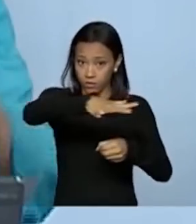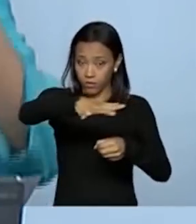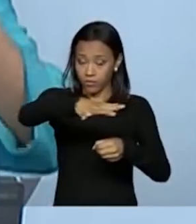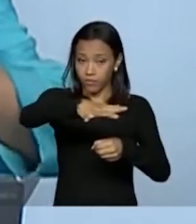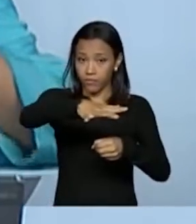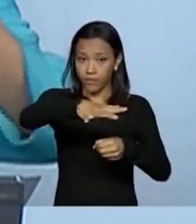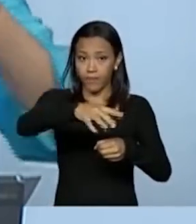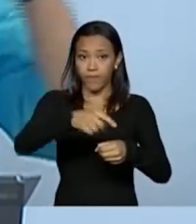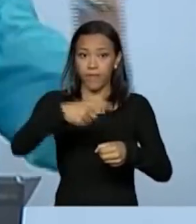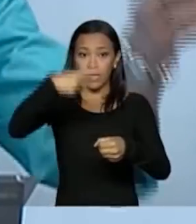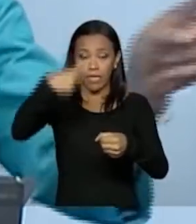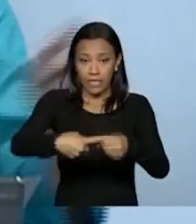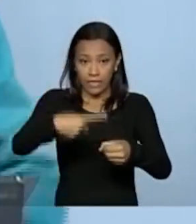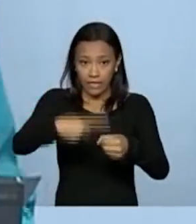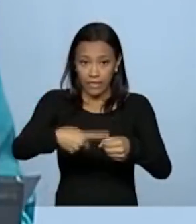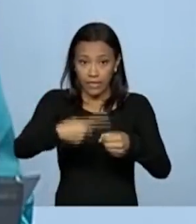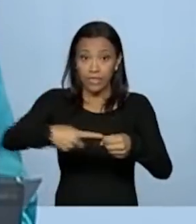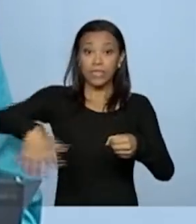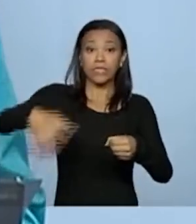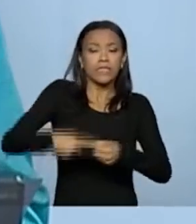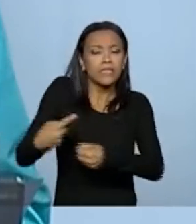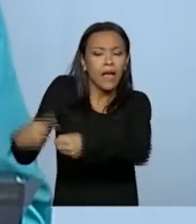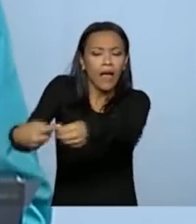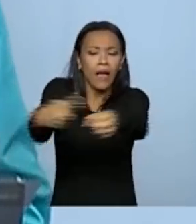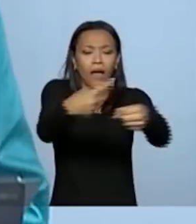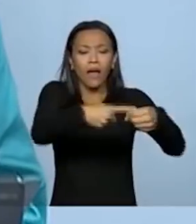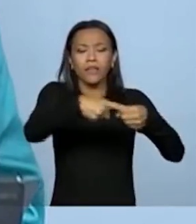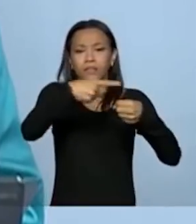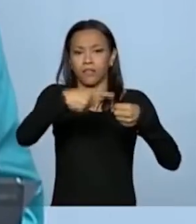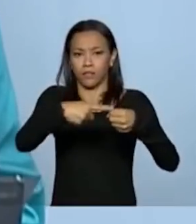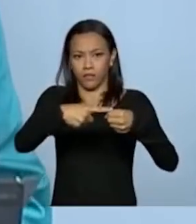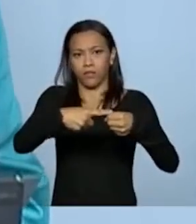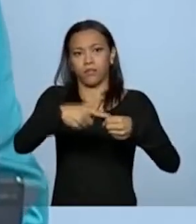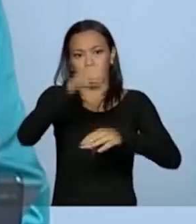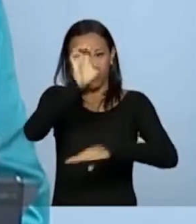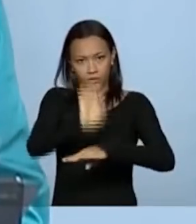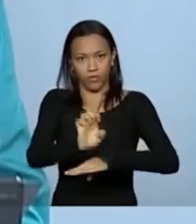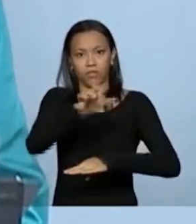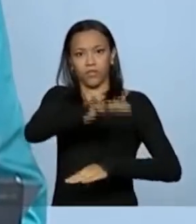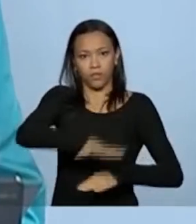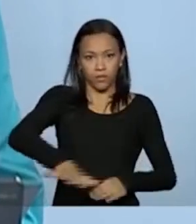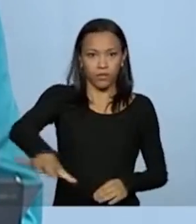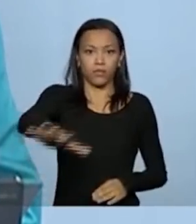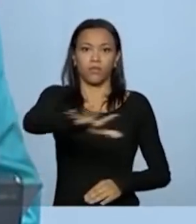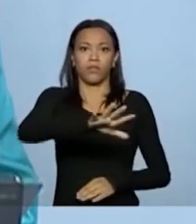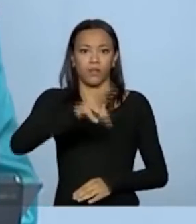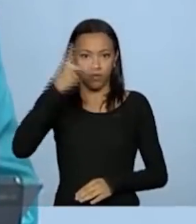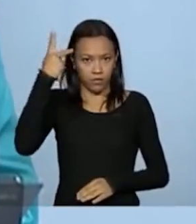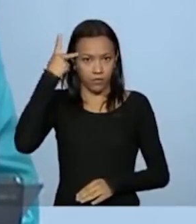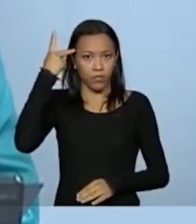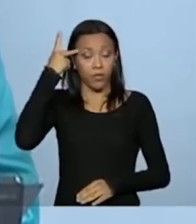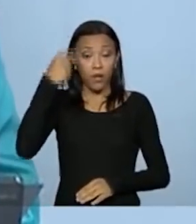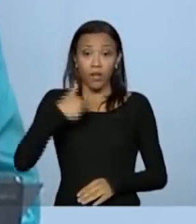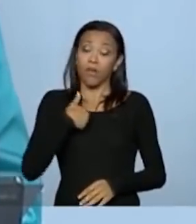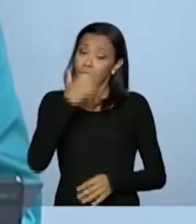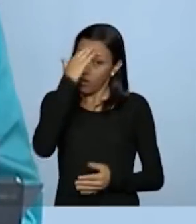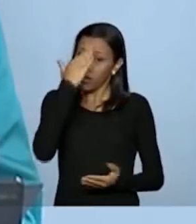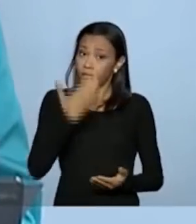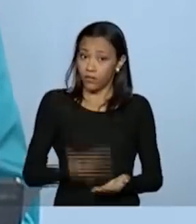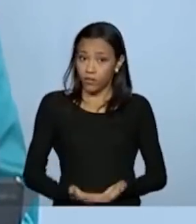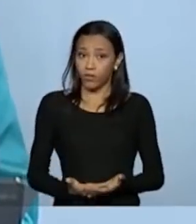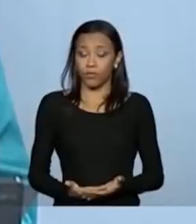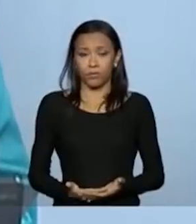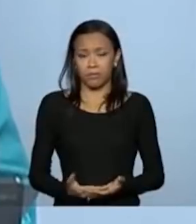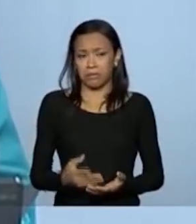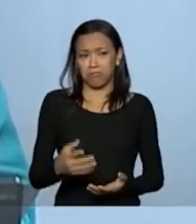aliás, para as cidades de São Paulo. Eu acredito que talvez ninguém